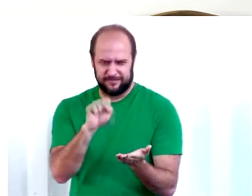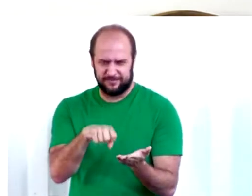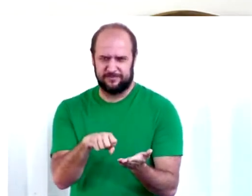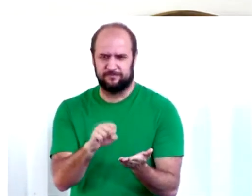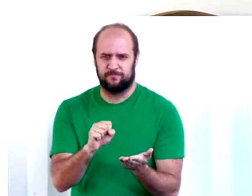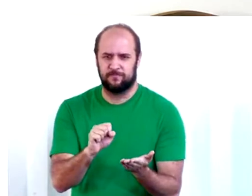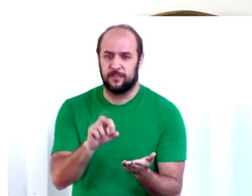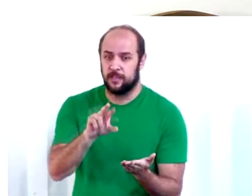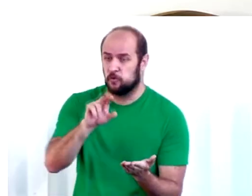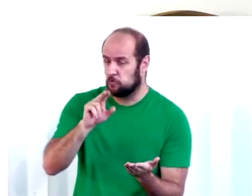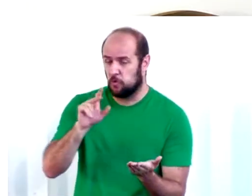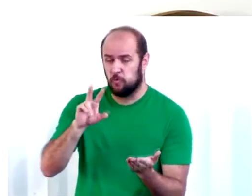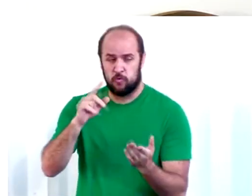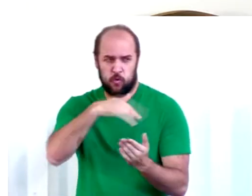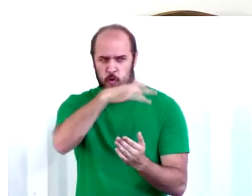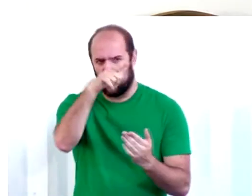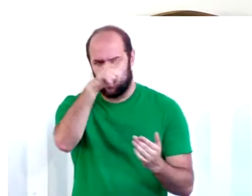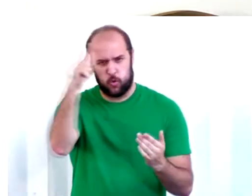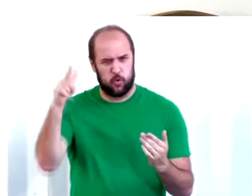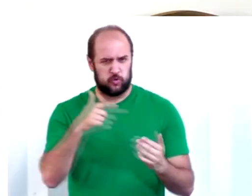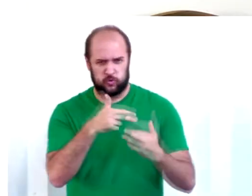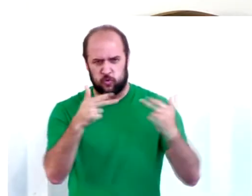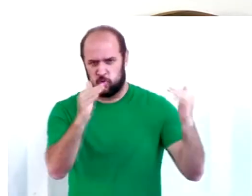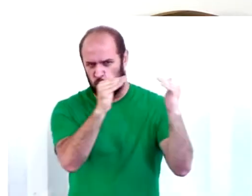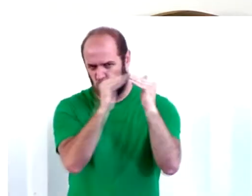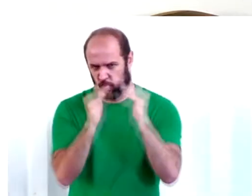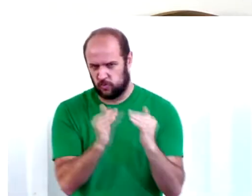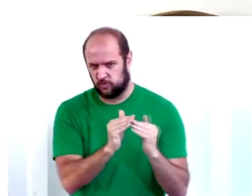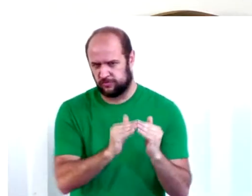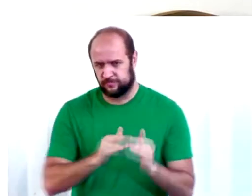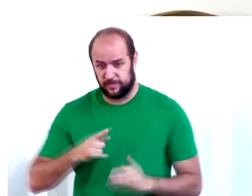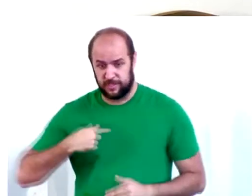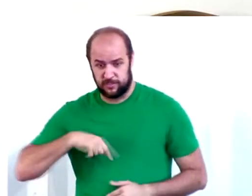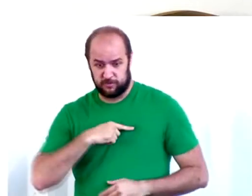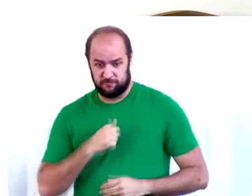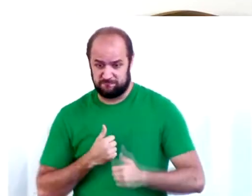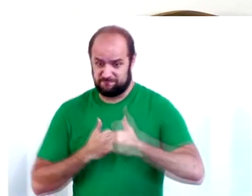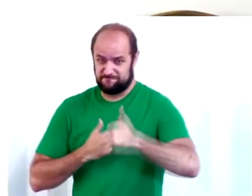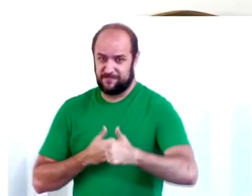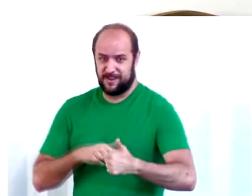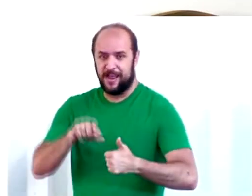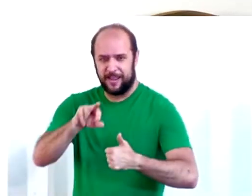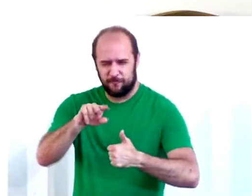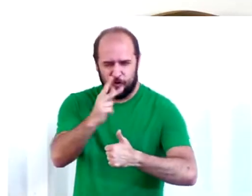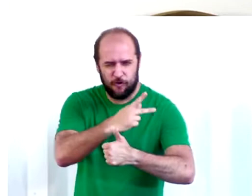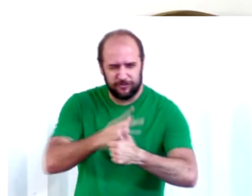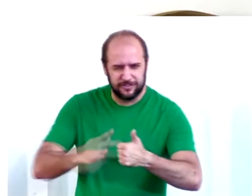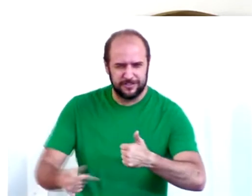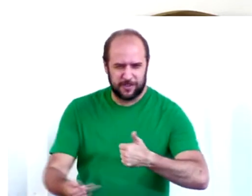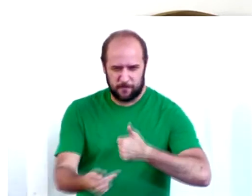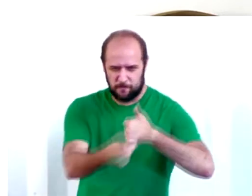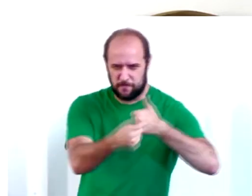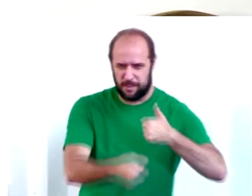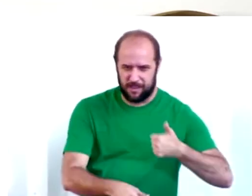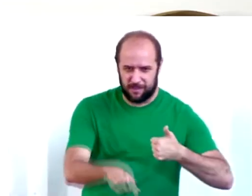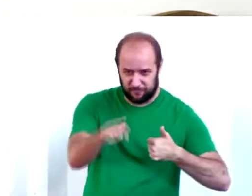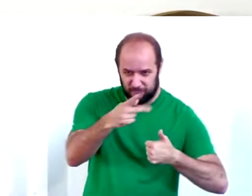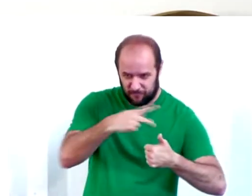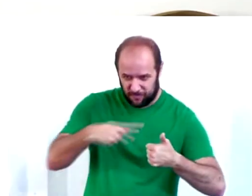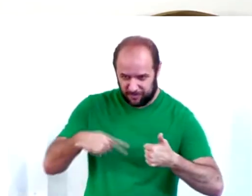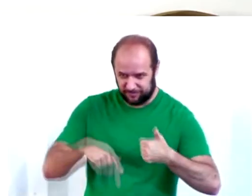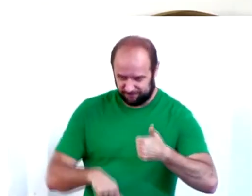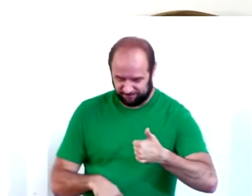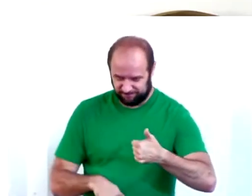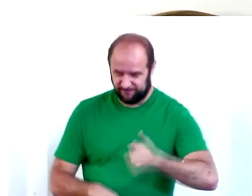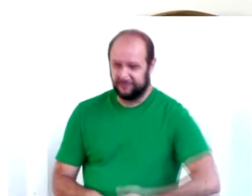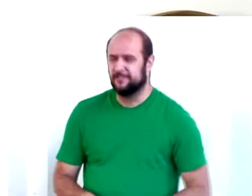a muitos outros acordos que fizemos. Nós demos um positivo, é por isso que o pastor pediu que vocês fizessem esse positivo